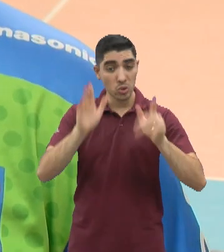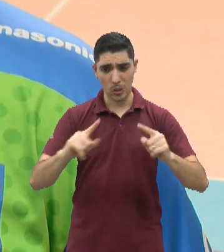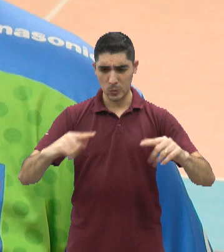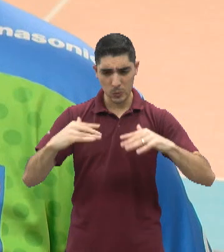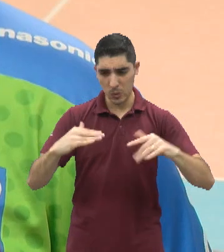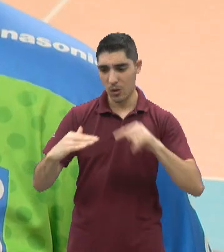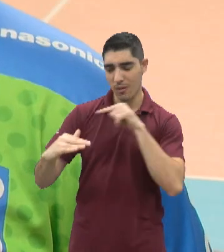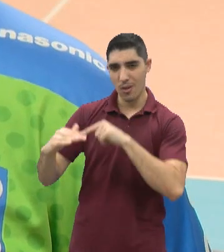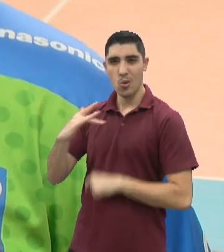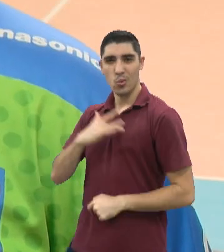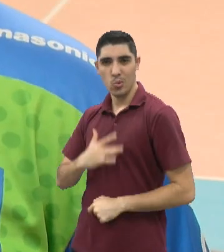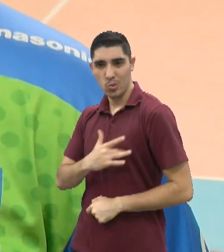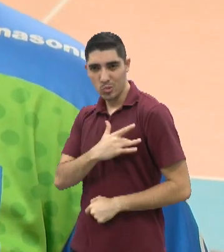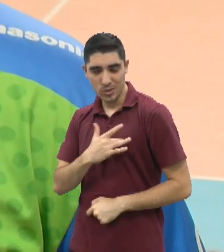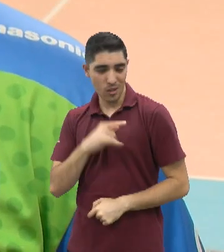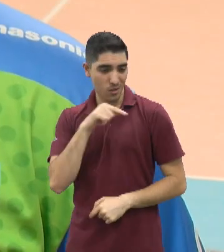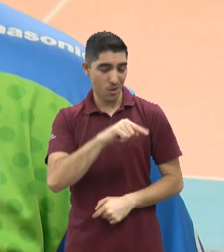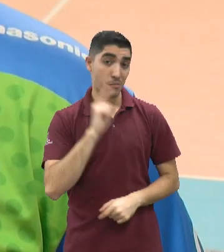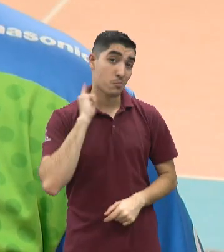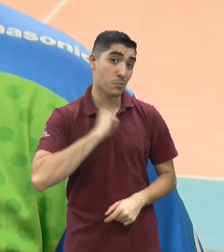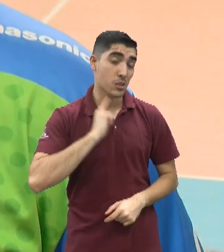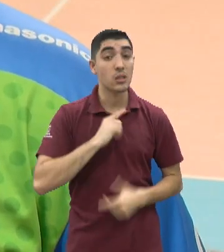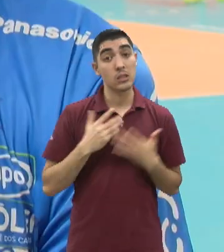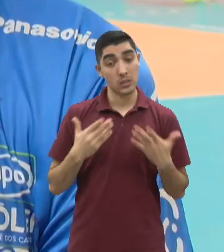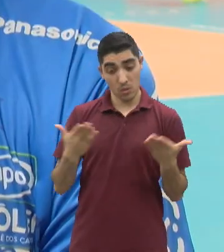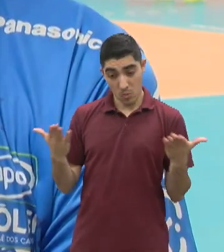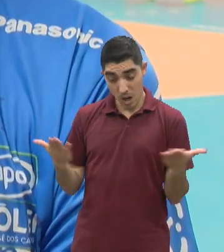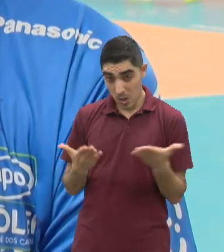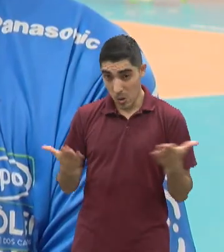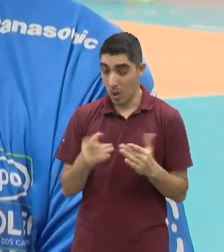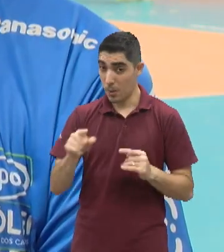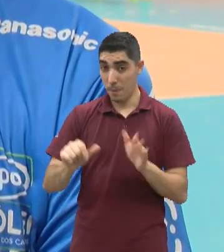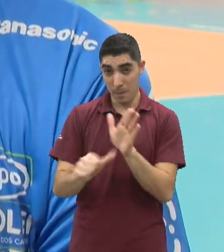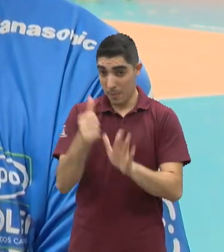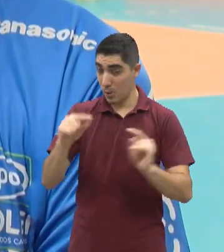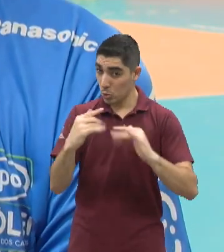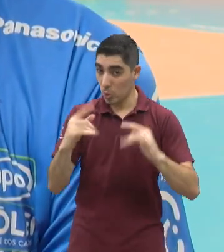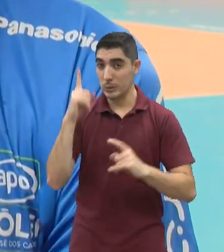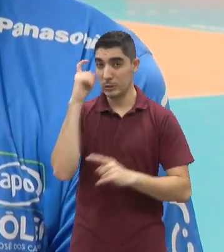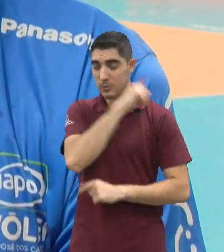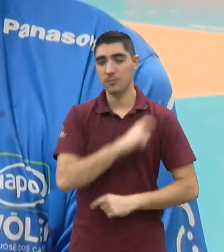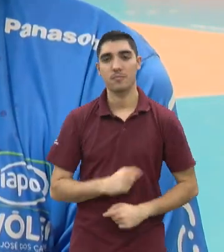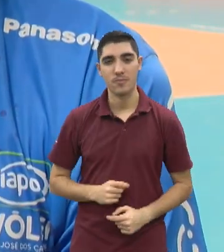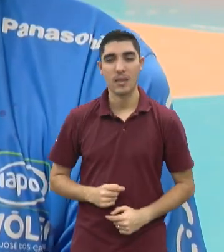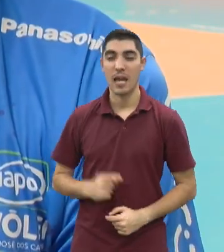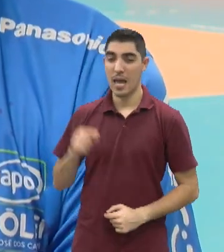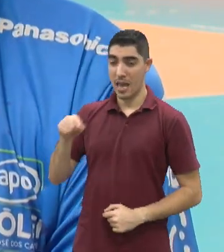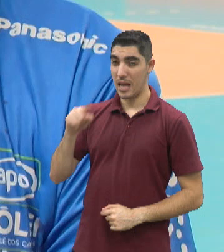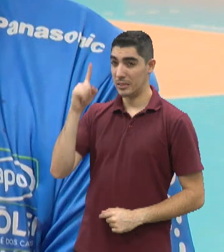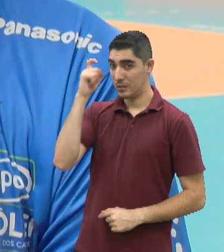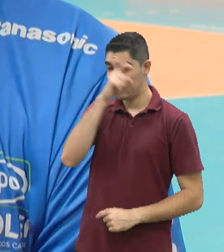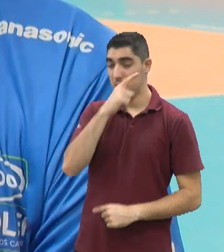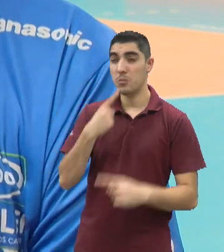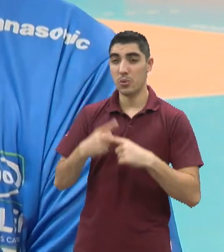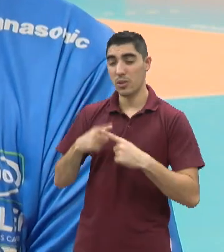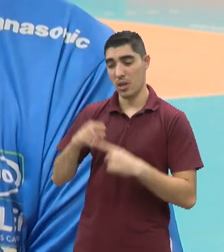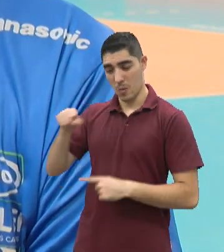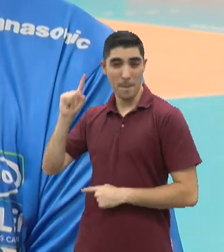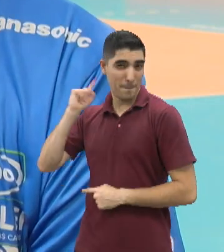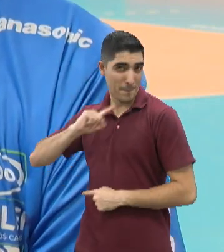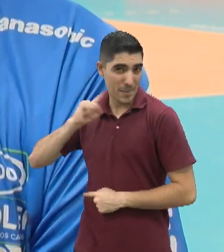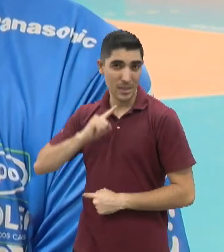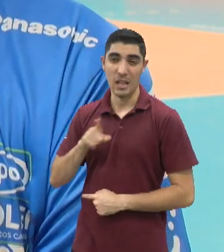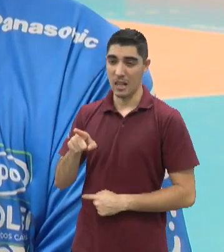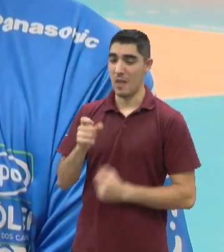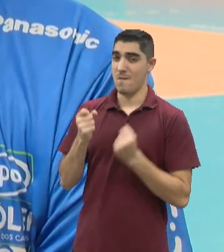Cruzeiro, né? Então a gente espera total dificuldade numa estreia. Uma estreia difícil, com um time muito forte, que